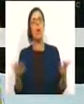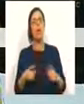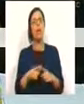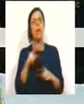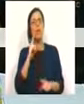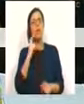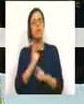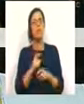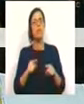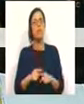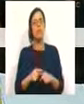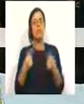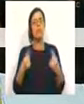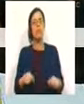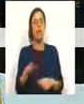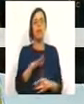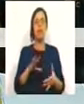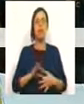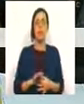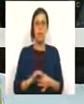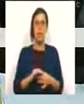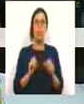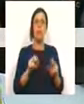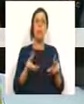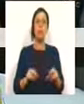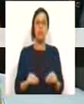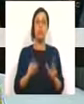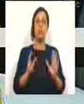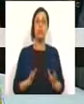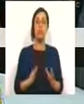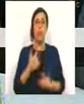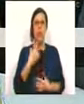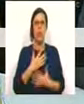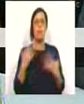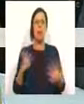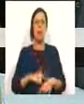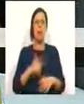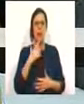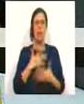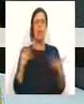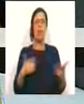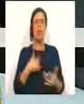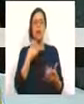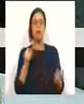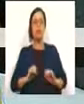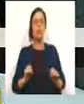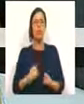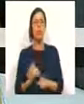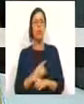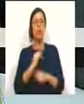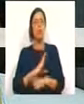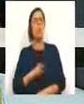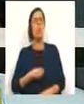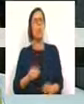estes inspetores vi esta situação regularizada por que já passou tempo demais não estamos a falar em coisas do outro